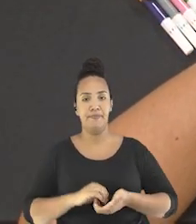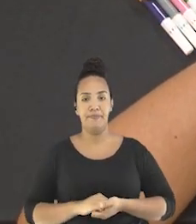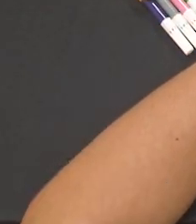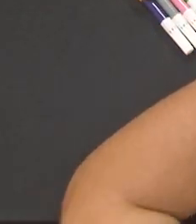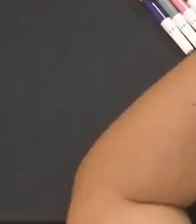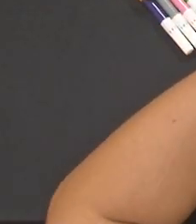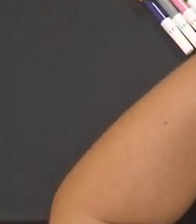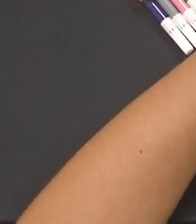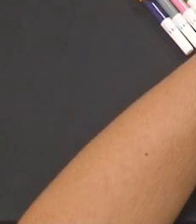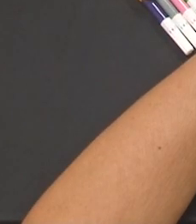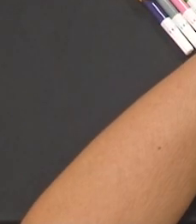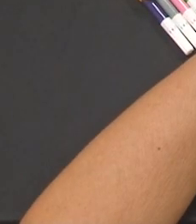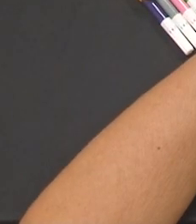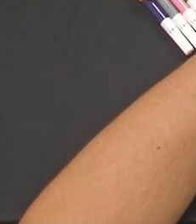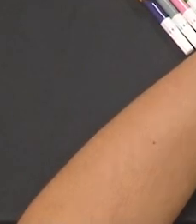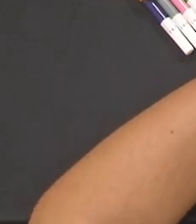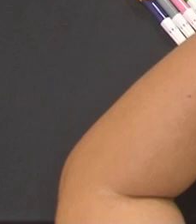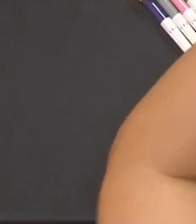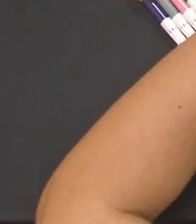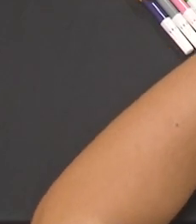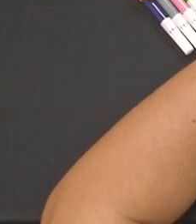cola.